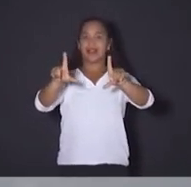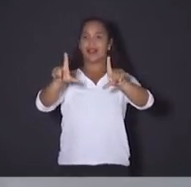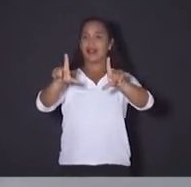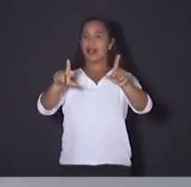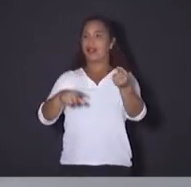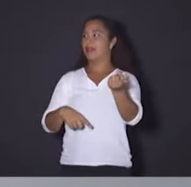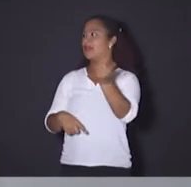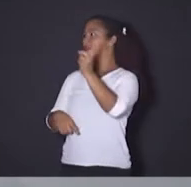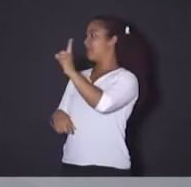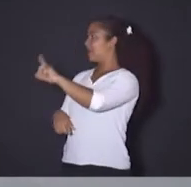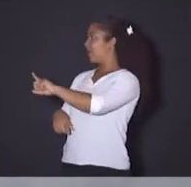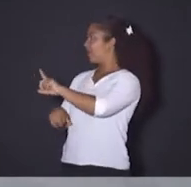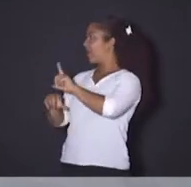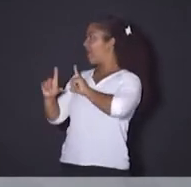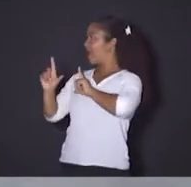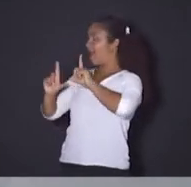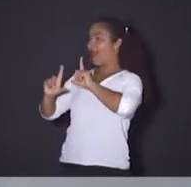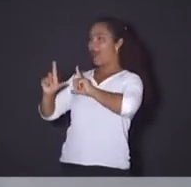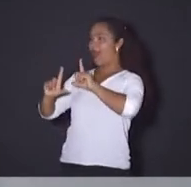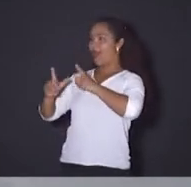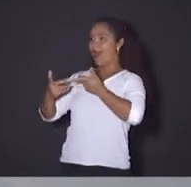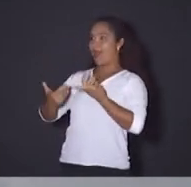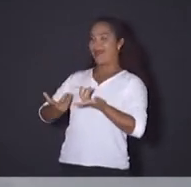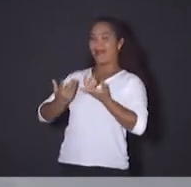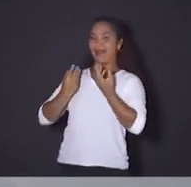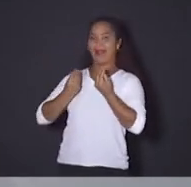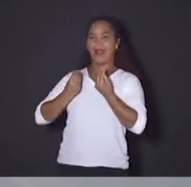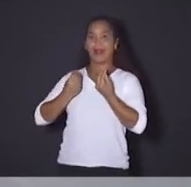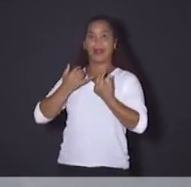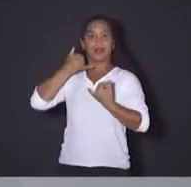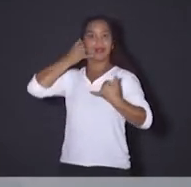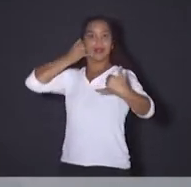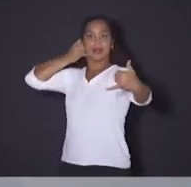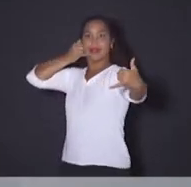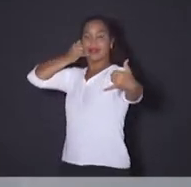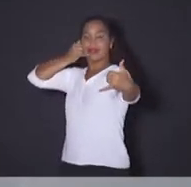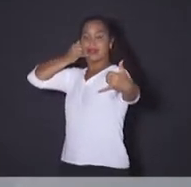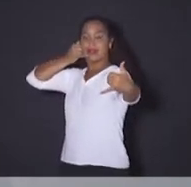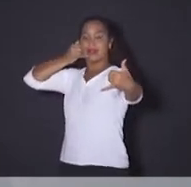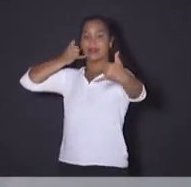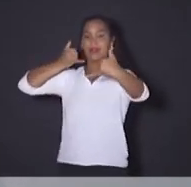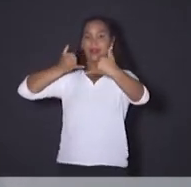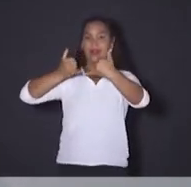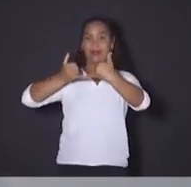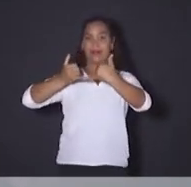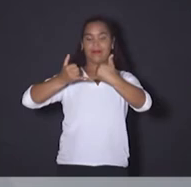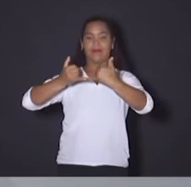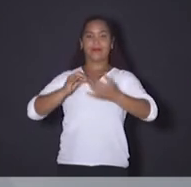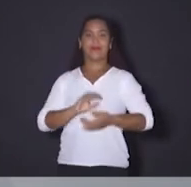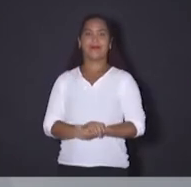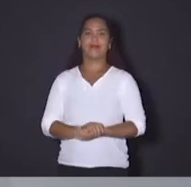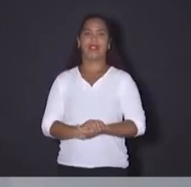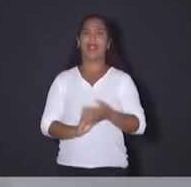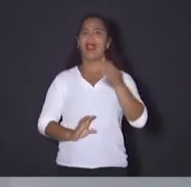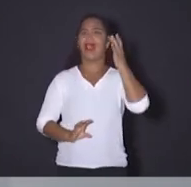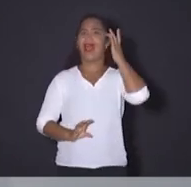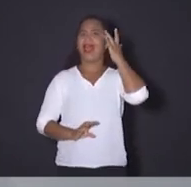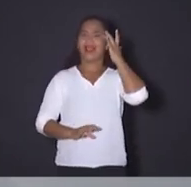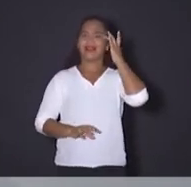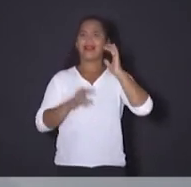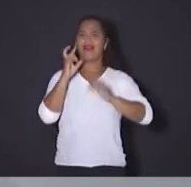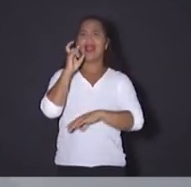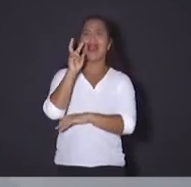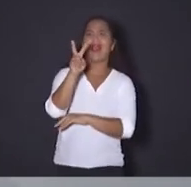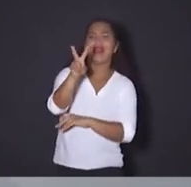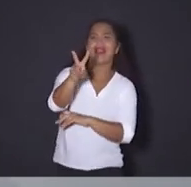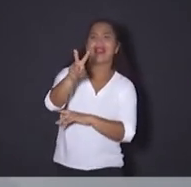pessoa do outro lado da chave a coisa era telefone na teleconferência e ela achava que isso nunca acontecerá no star